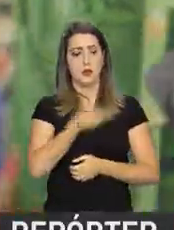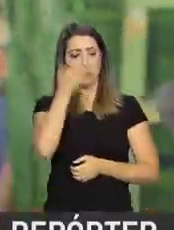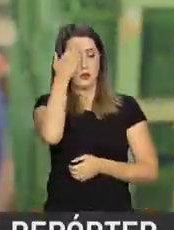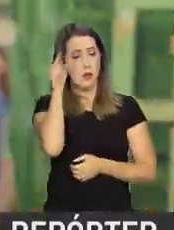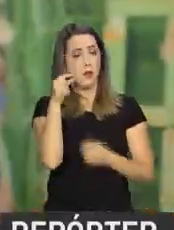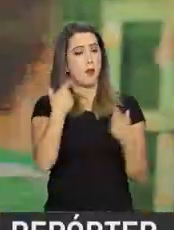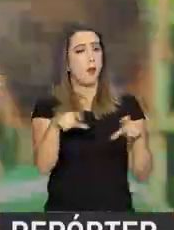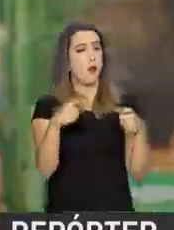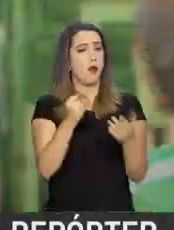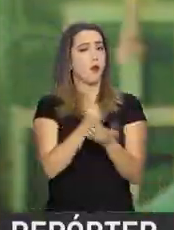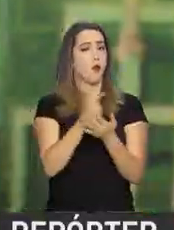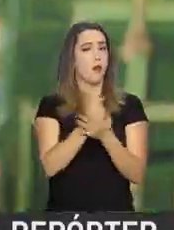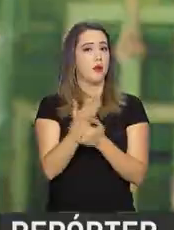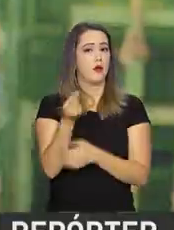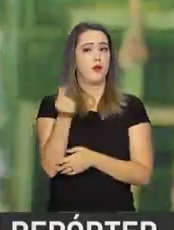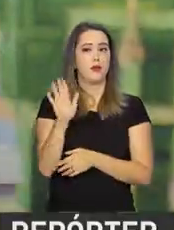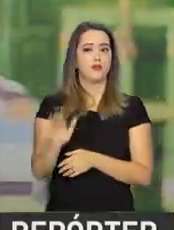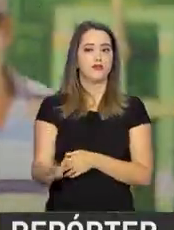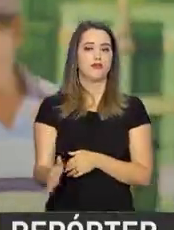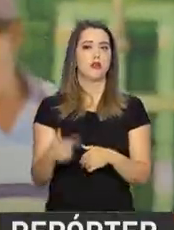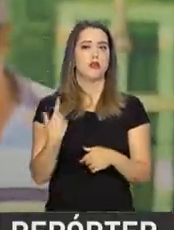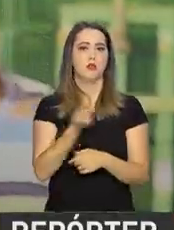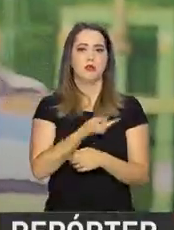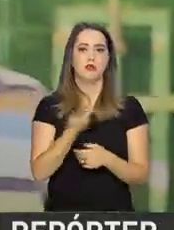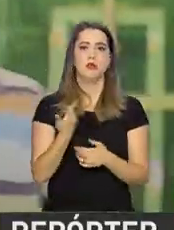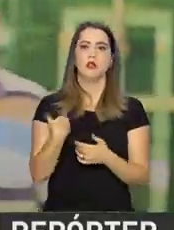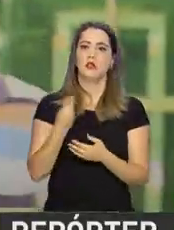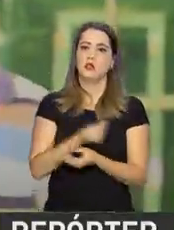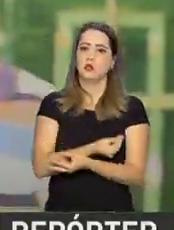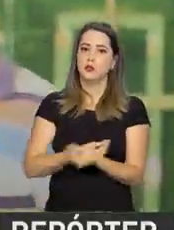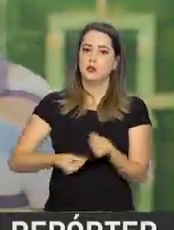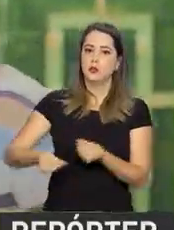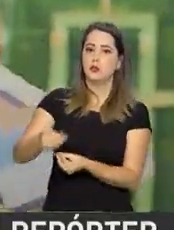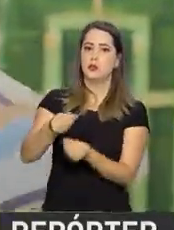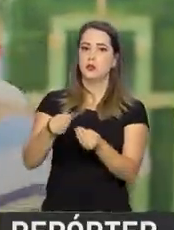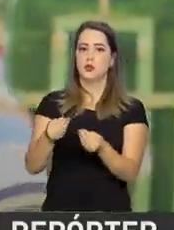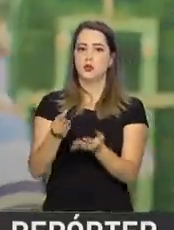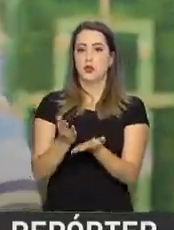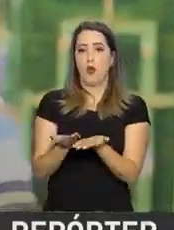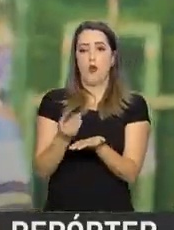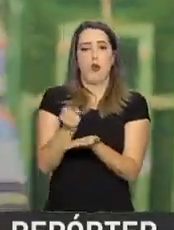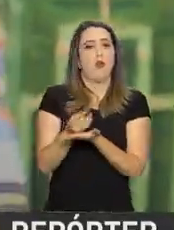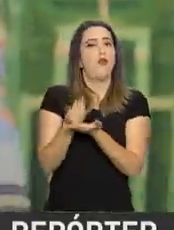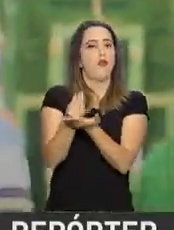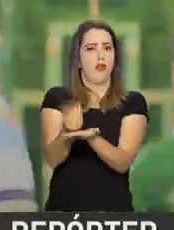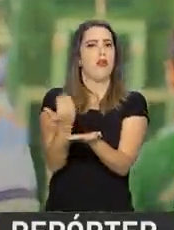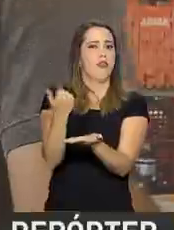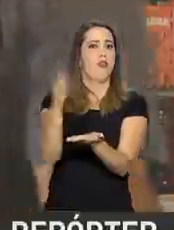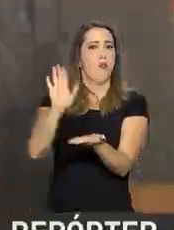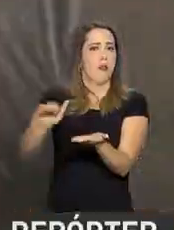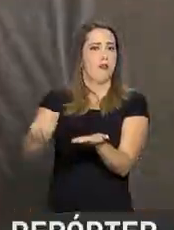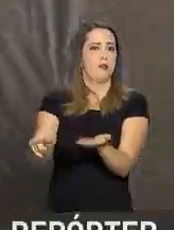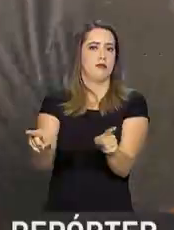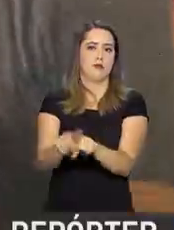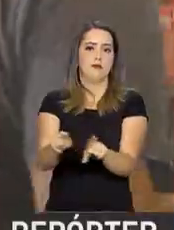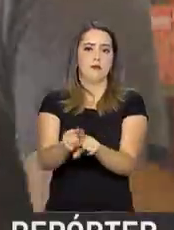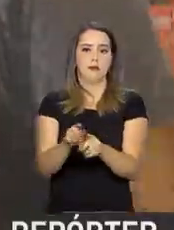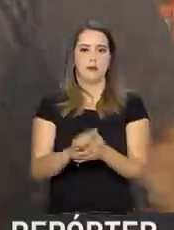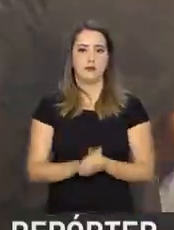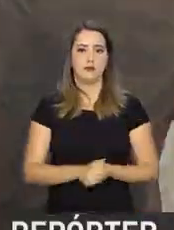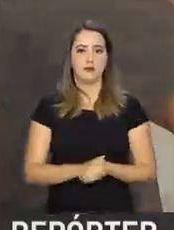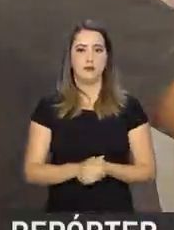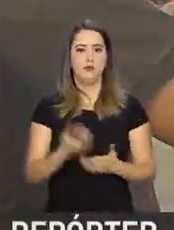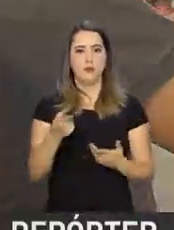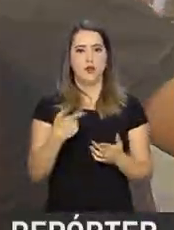barato, entendeu? Que a gente comprando mais barato, a gente vai repor a mercadoria na prateleira para o cliente mais barato também, né? O aplicativo